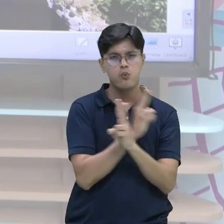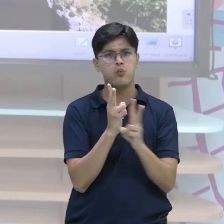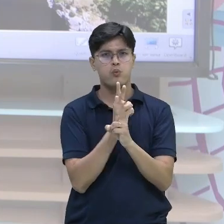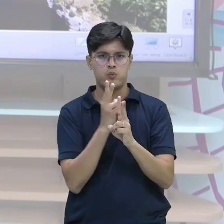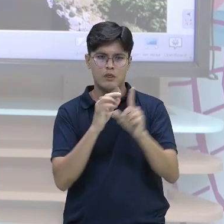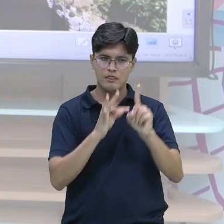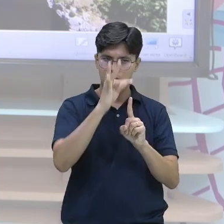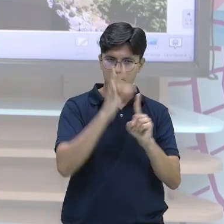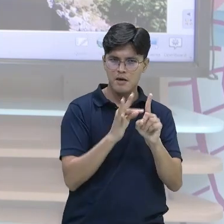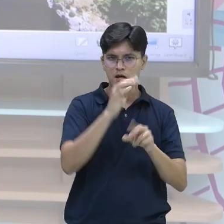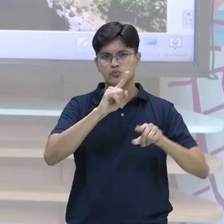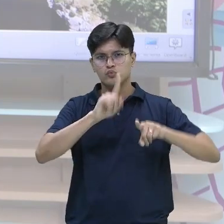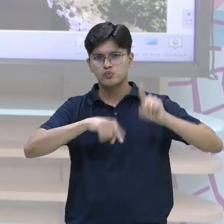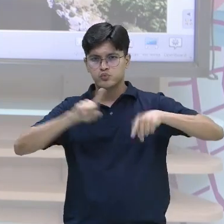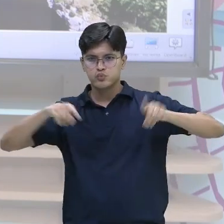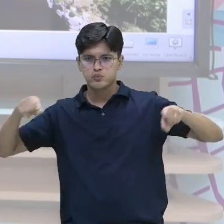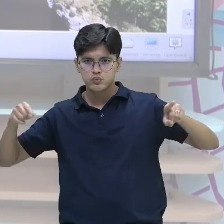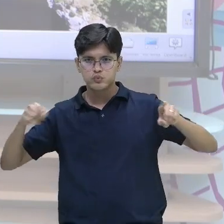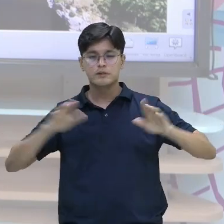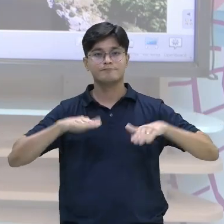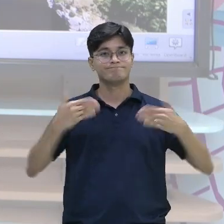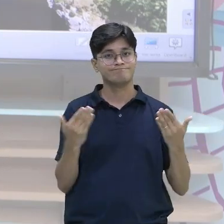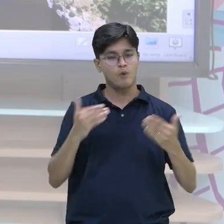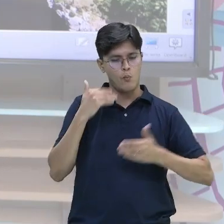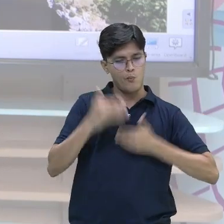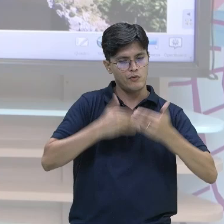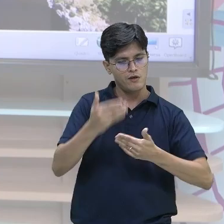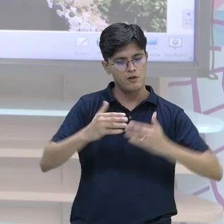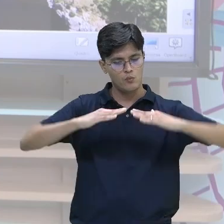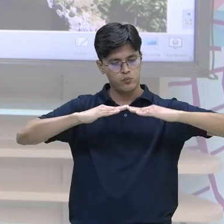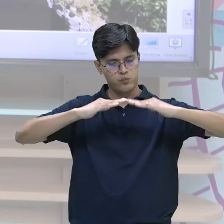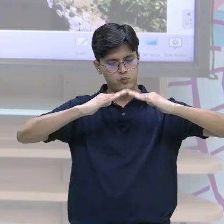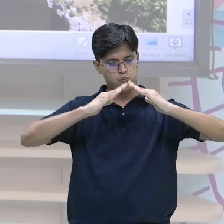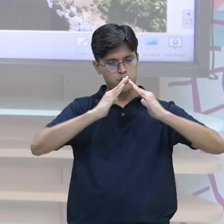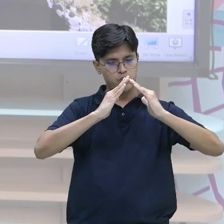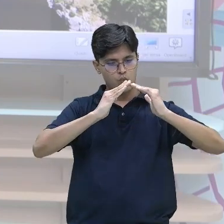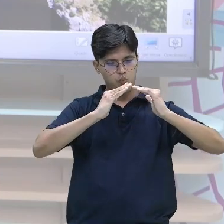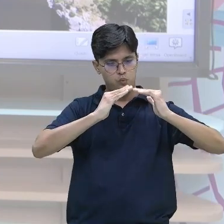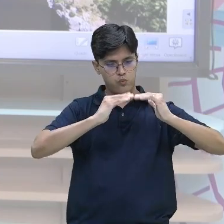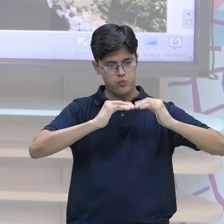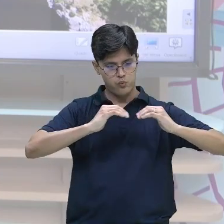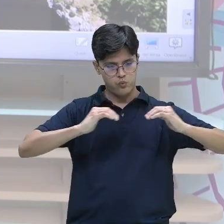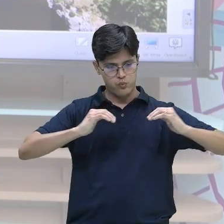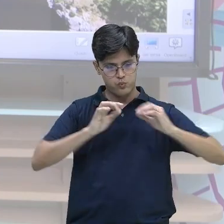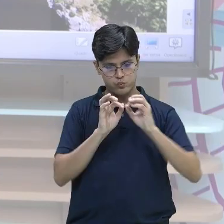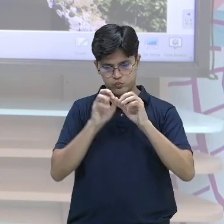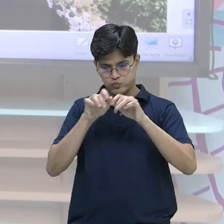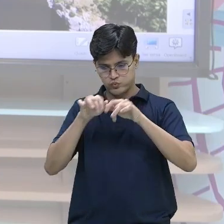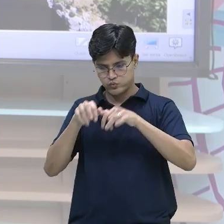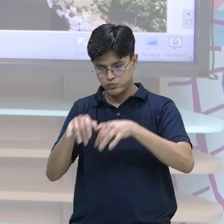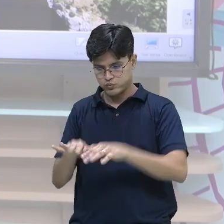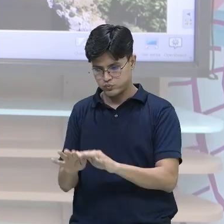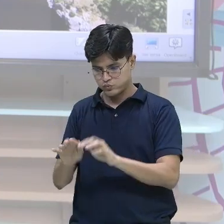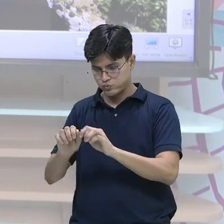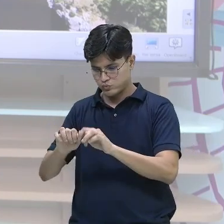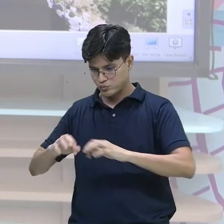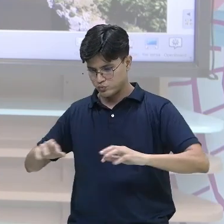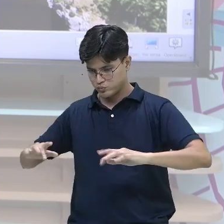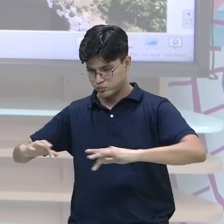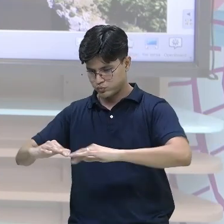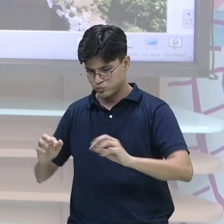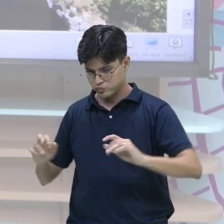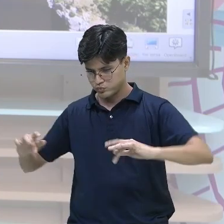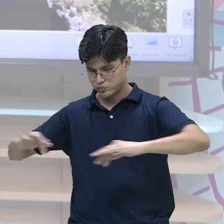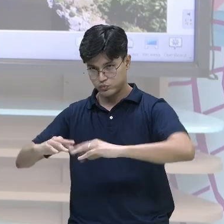processos de desgaste. Aquele material, ele vai sair ali daquela forma de relevo, ele vai acumular em algum lugar. E aí